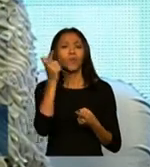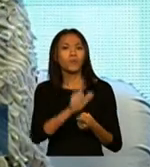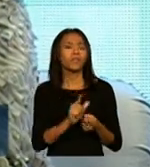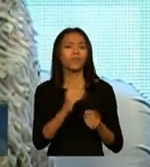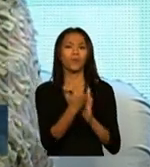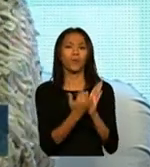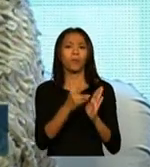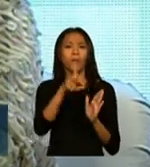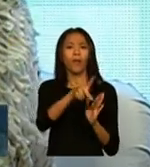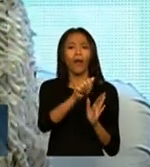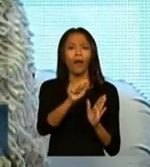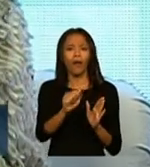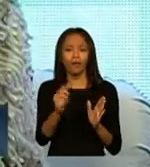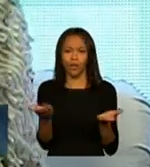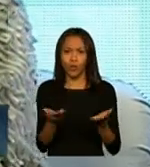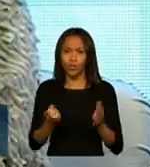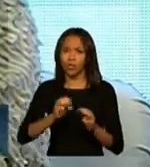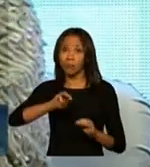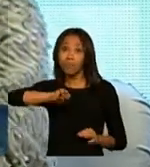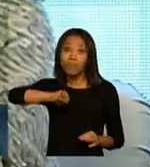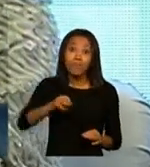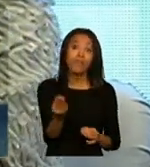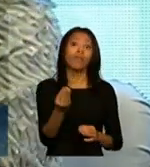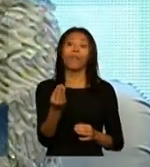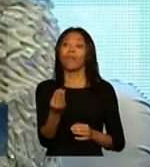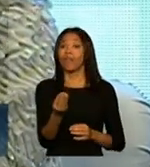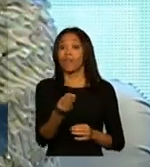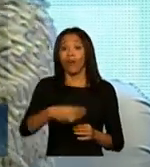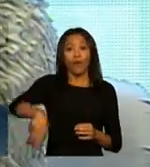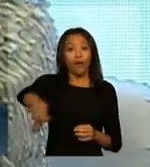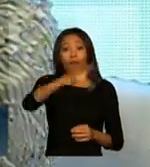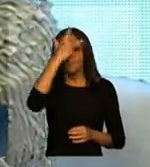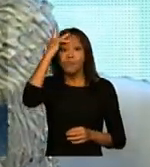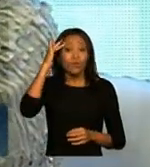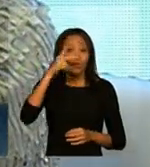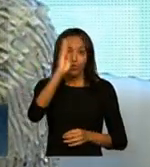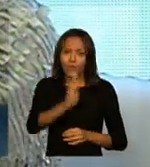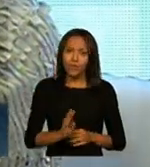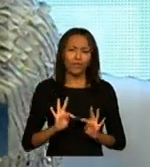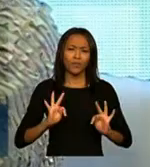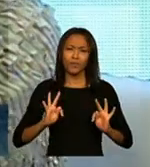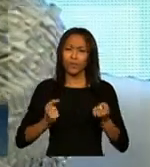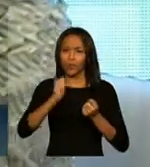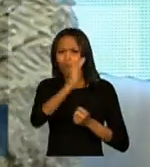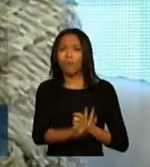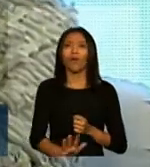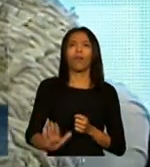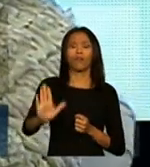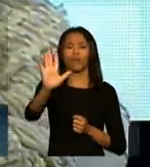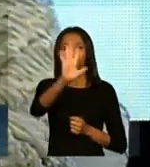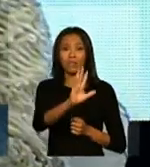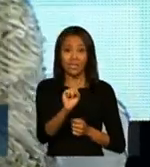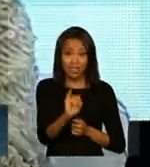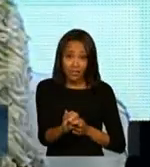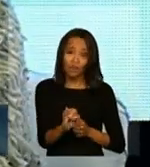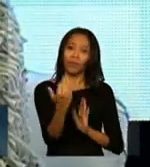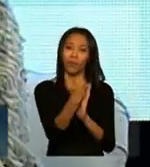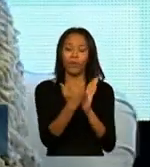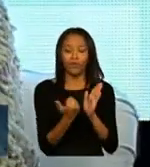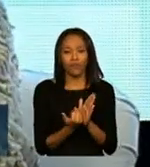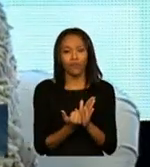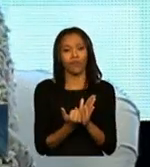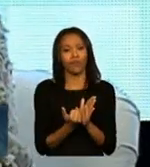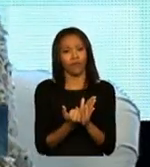PAA, que atende hoje milhares e milhares de agricultores no Brasil todo, em todo o território nacional, se o programa for um